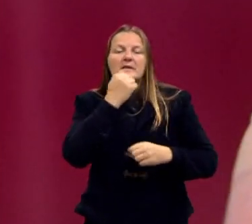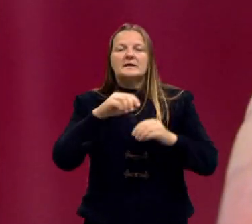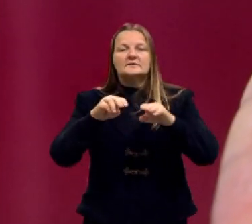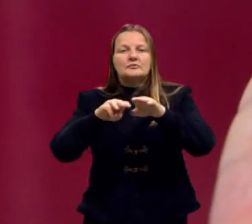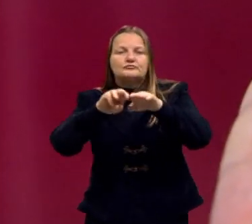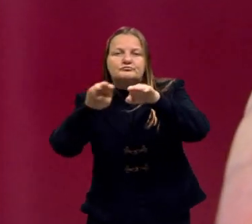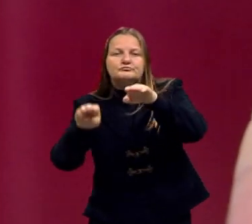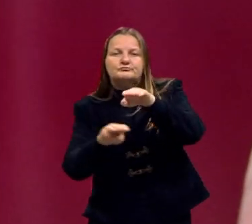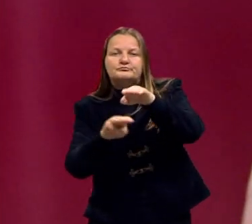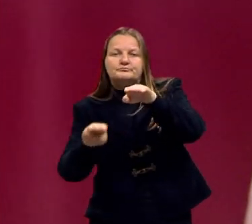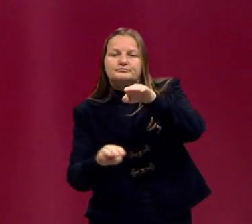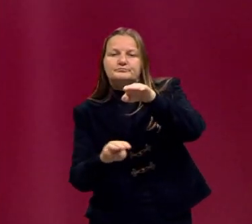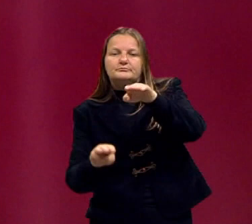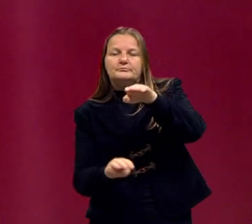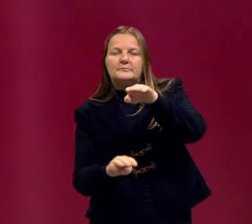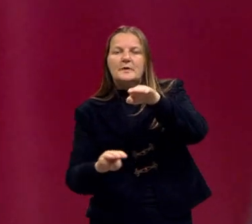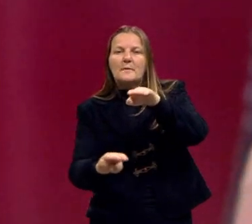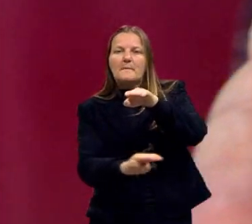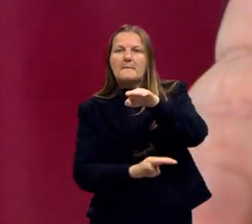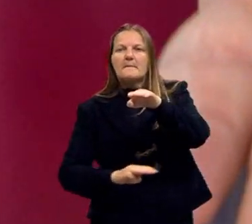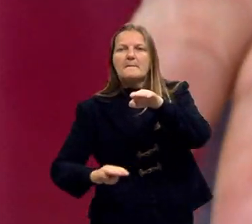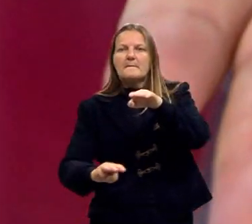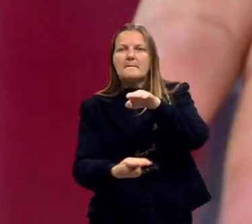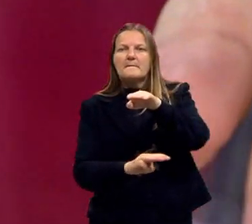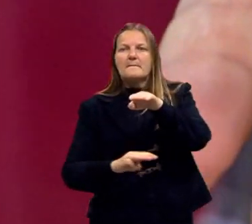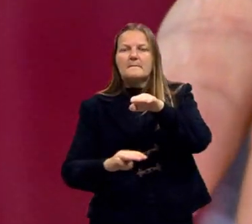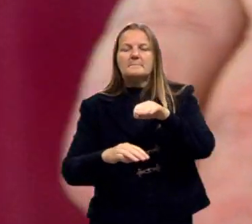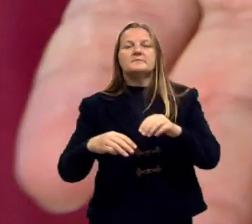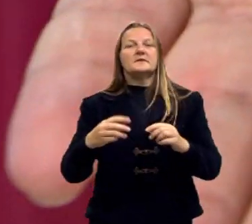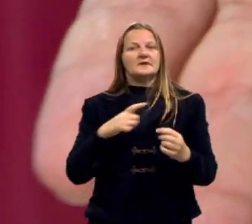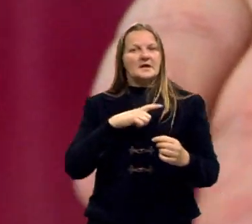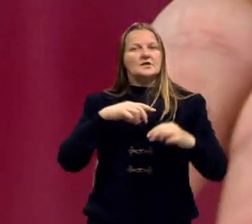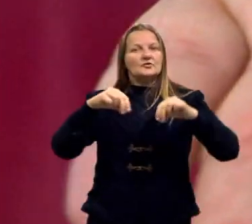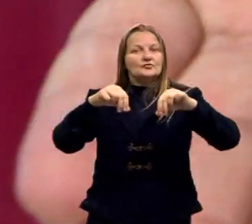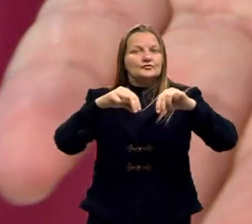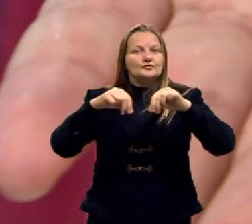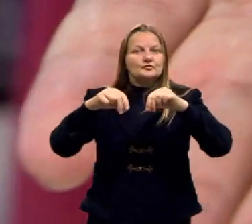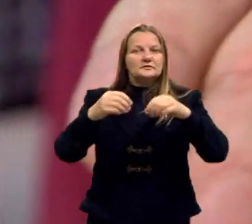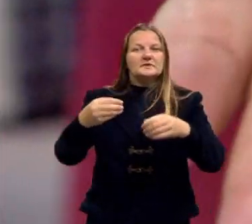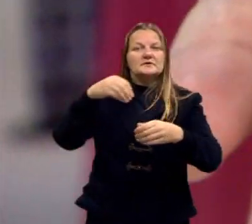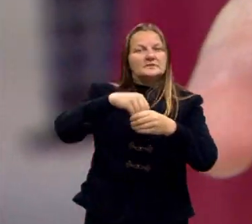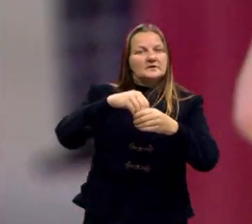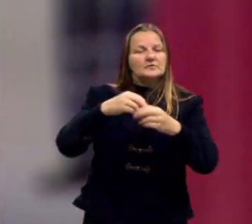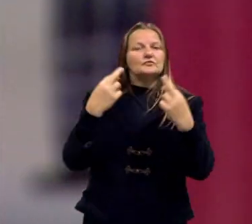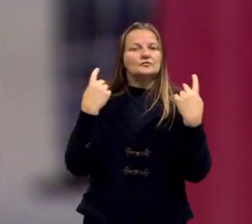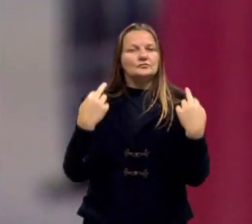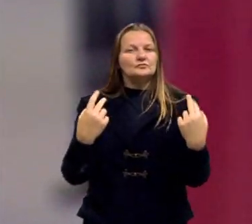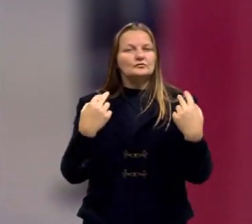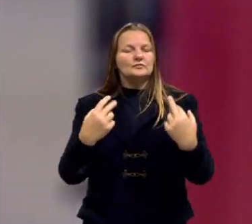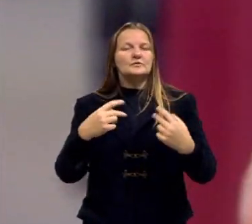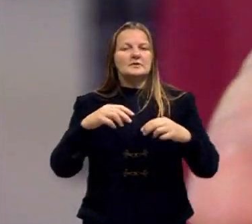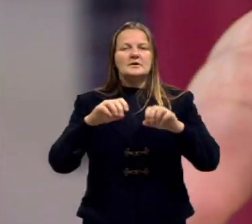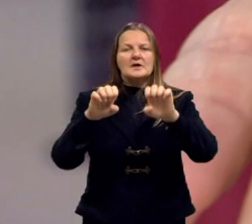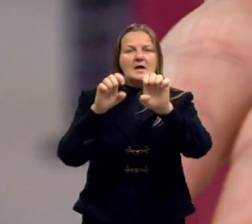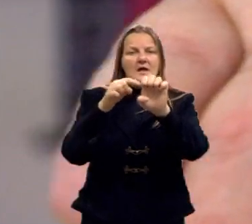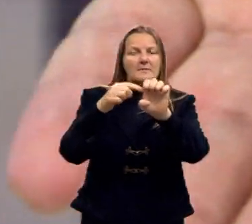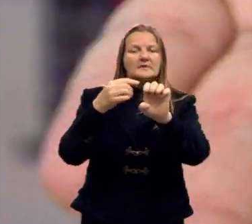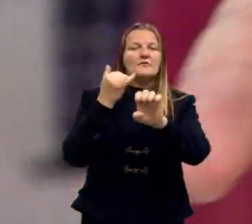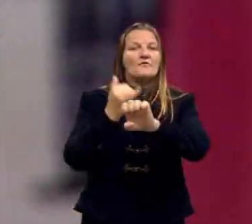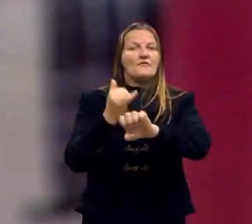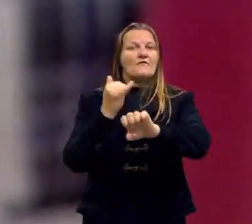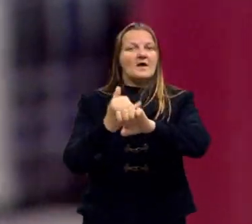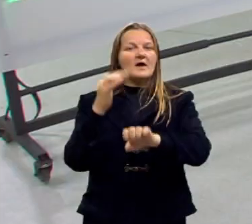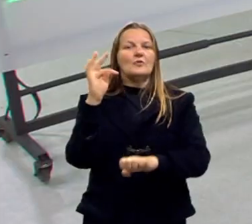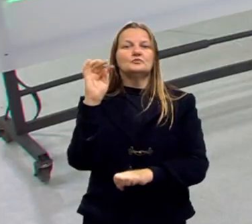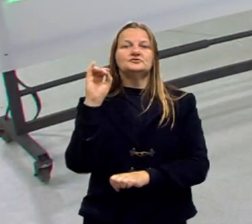magmáticas né Principalmente vai formar isso aí fica e também no outros elementos não são ferro